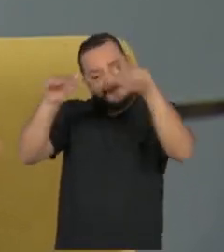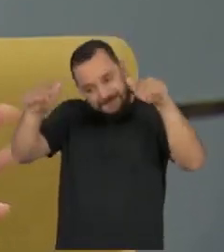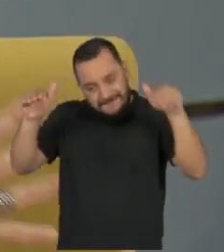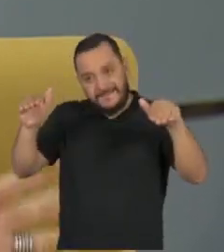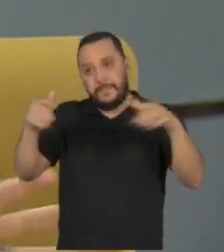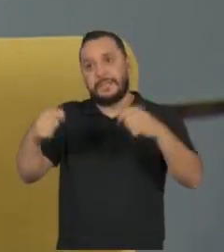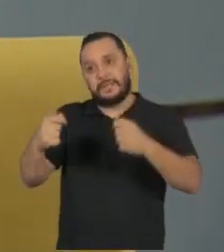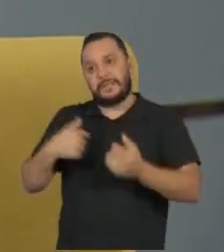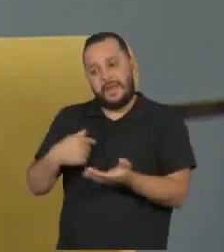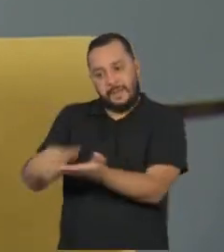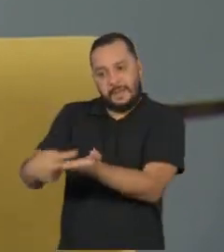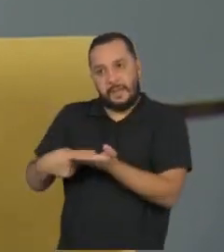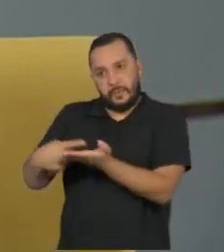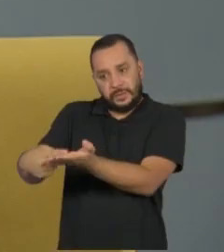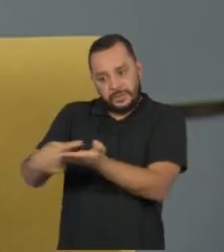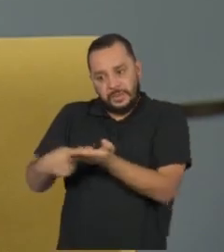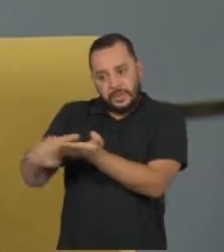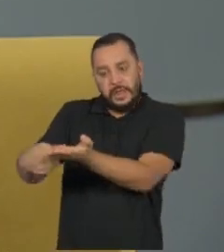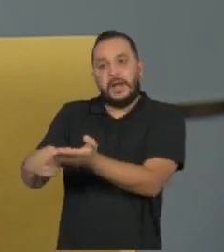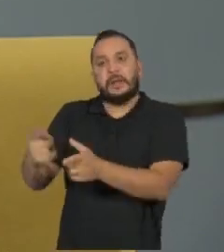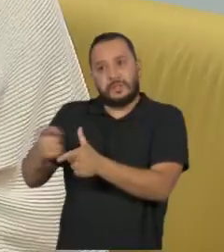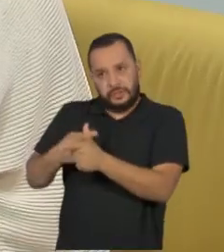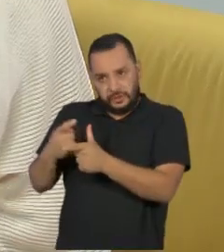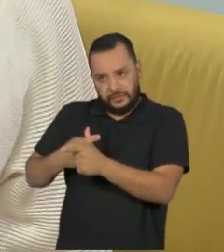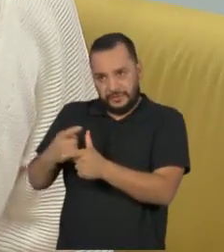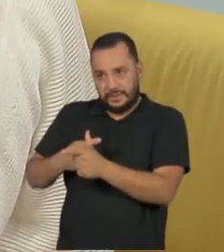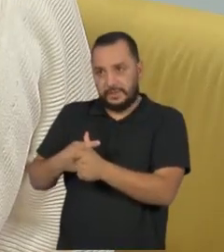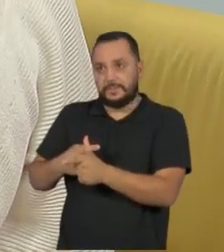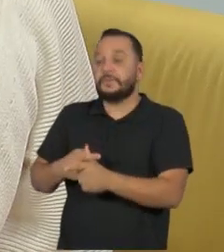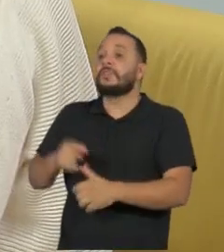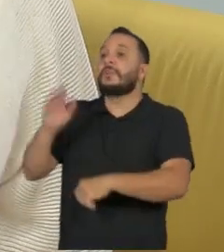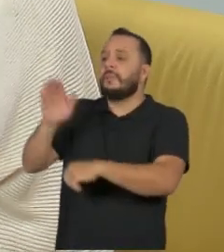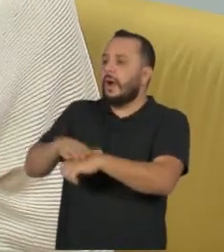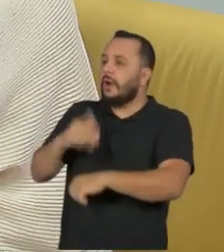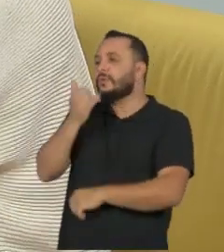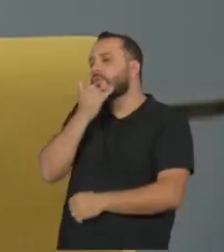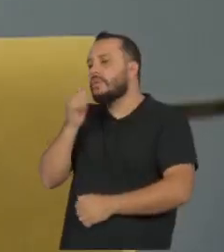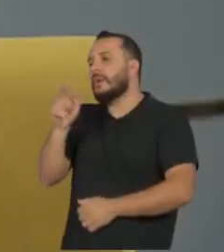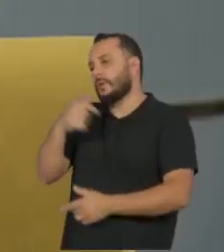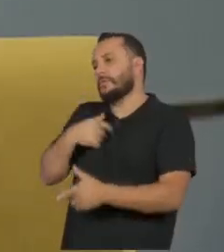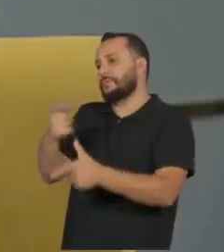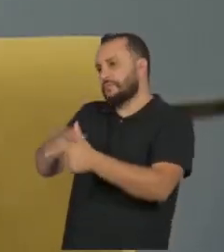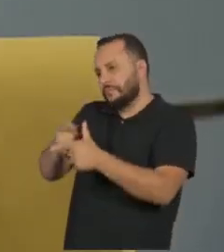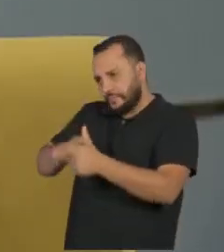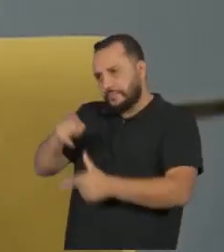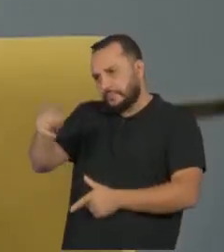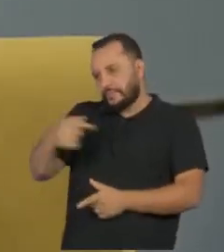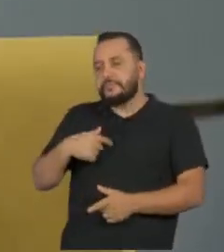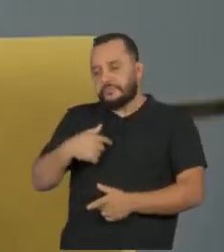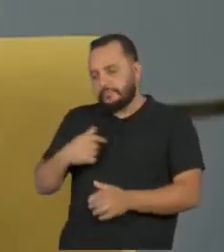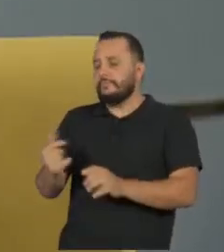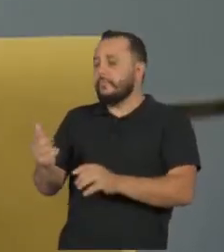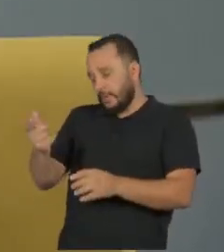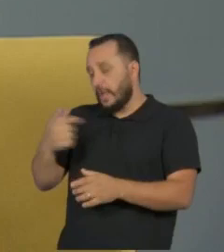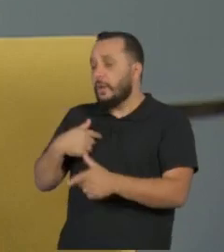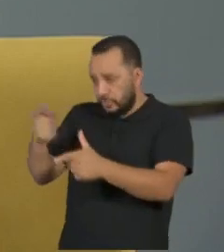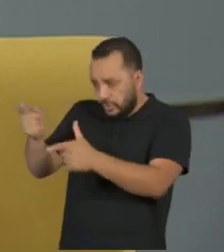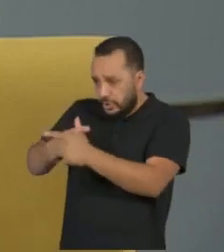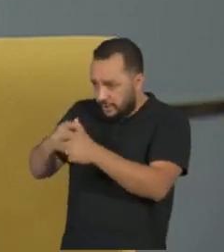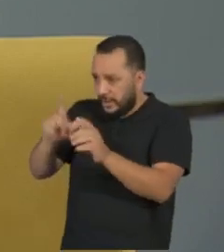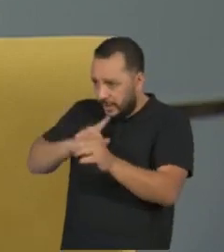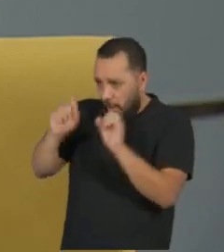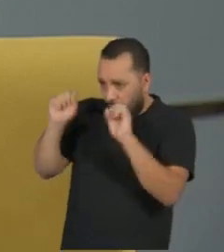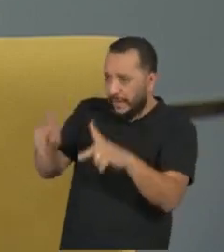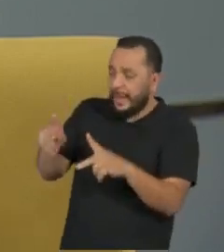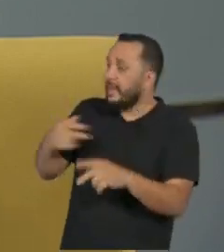Renegociar dívidas, como a matéria mostrou muito bem, chamar o credor e dizer, conversar francamente, devo, não nego, não